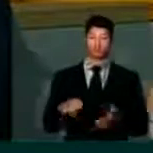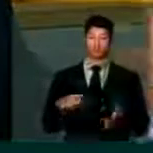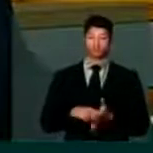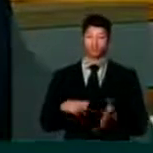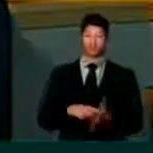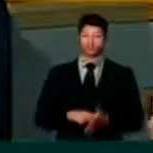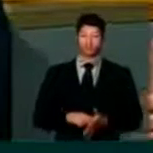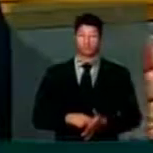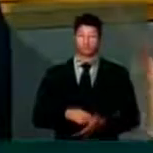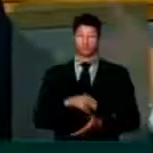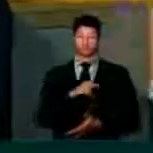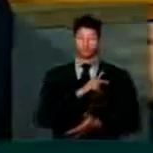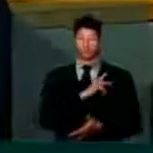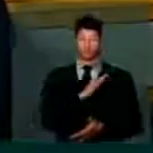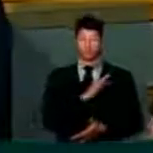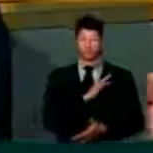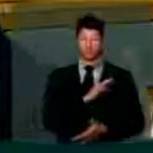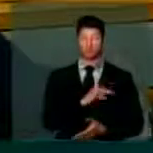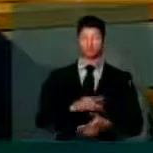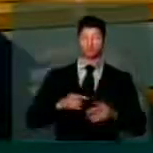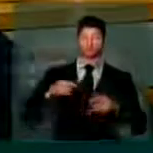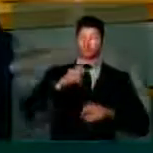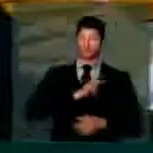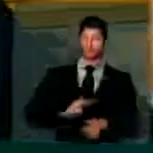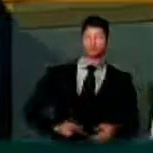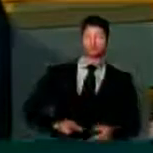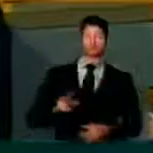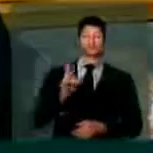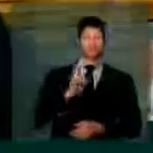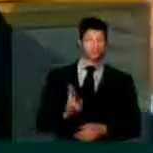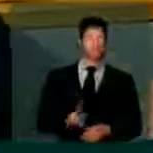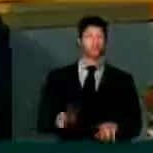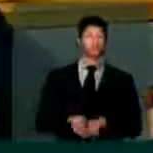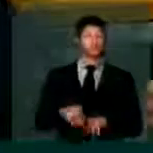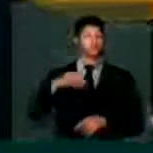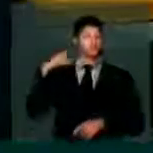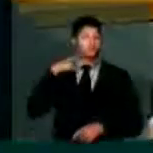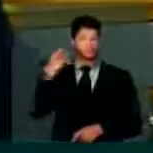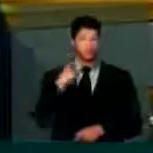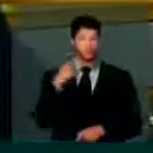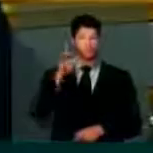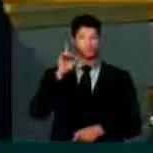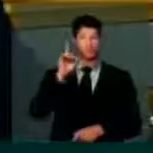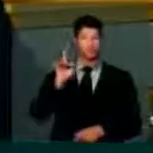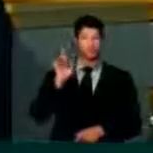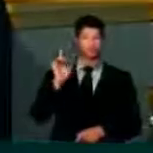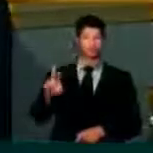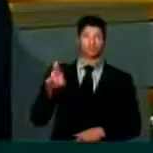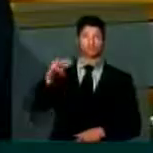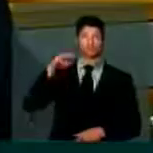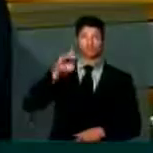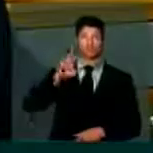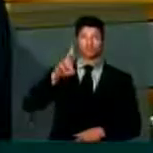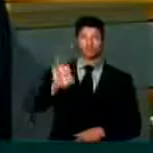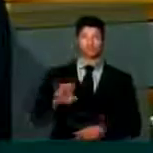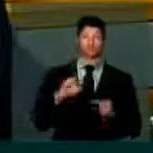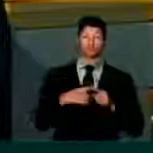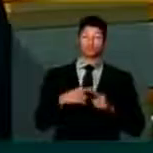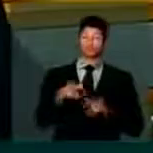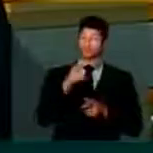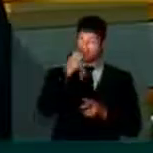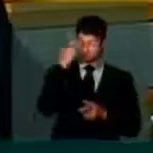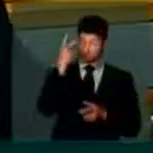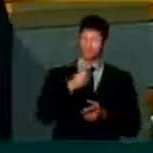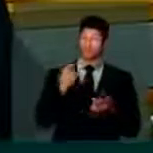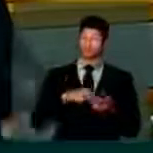punir a Polícia Federal, os procuradores da República, a imprensa, os advogados, a dona Meire, porque alguém tem que ser punido